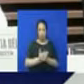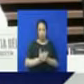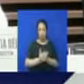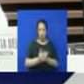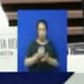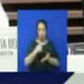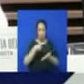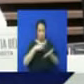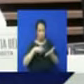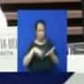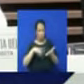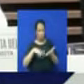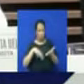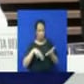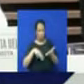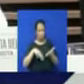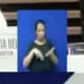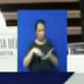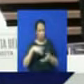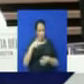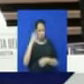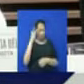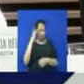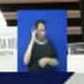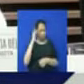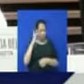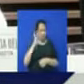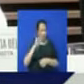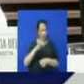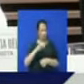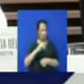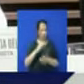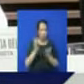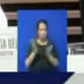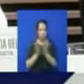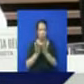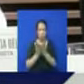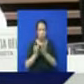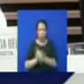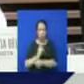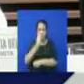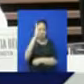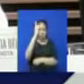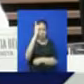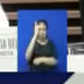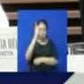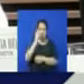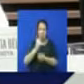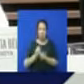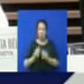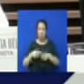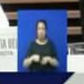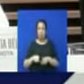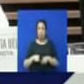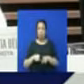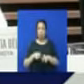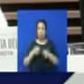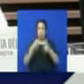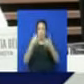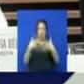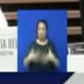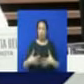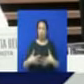sei se está na palavra, ou eu li que diz o maior ministério de um cristão começa no